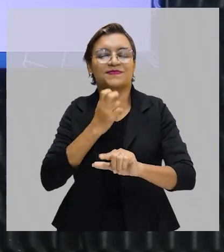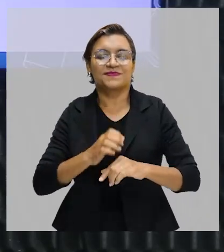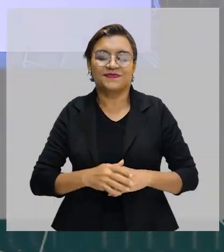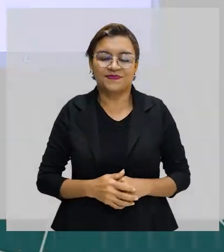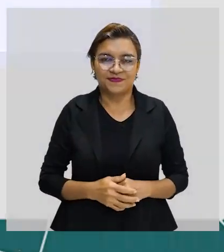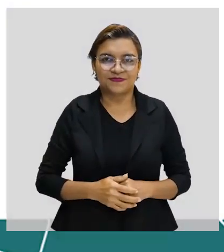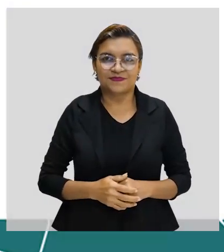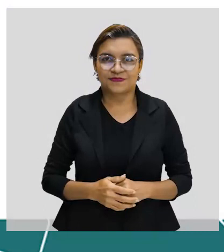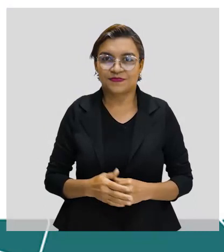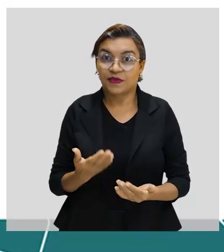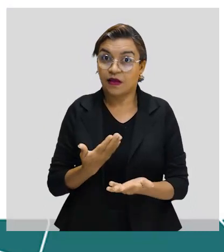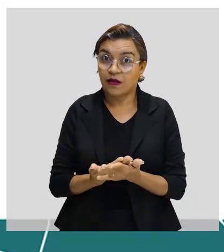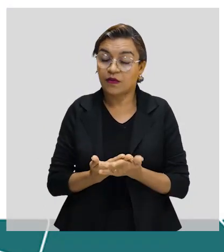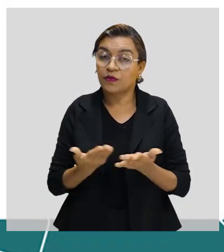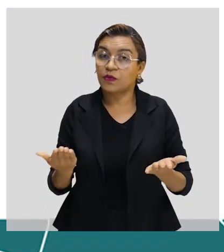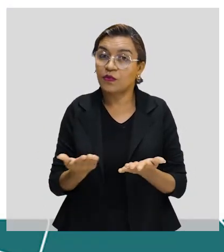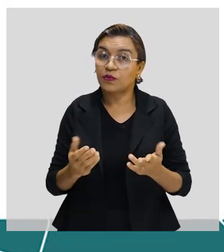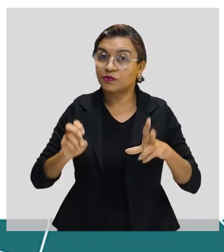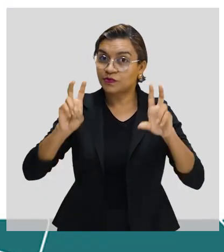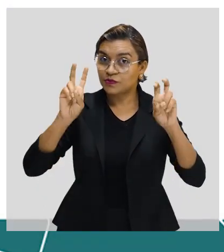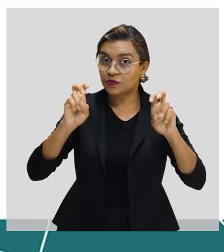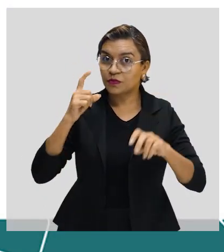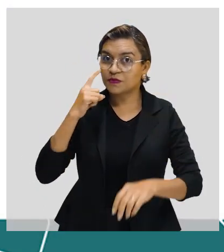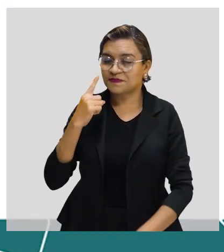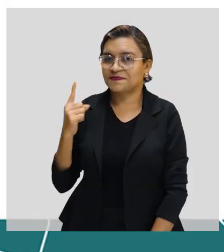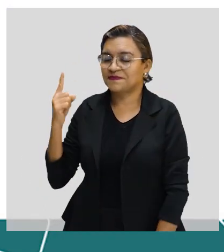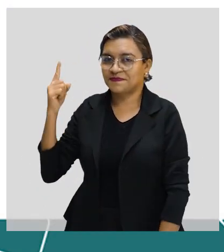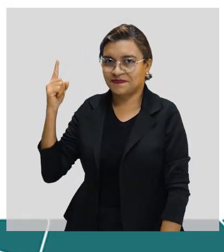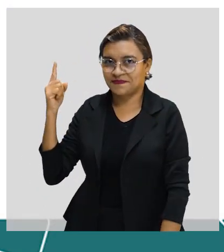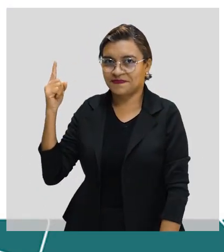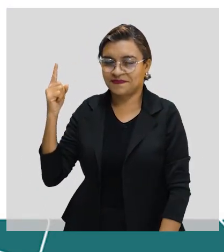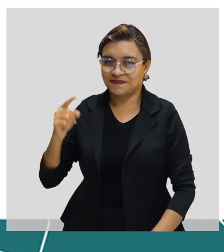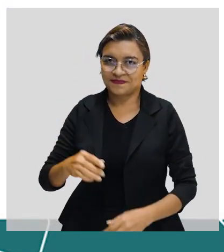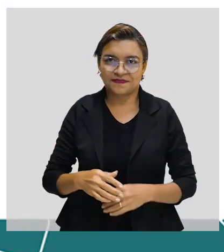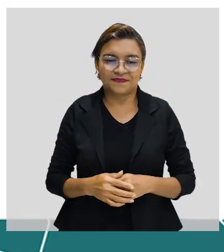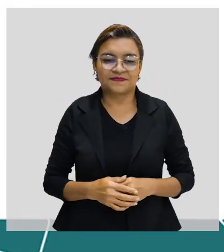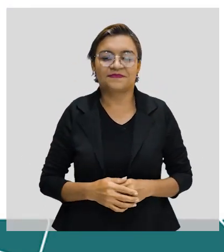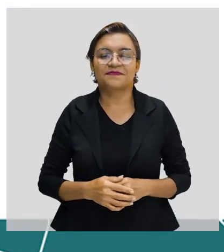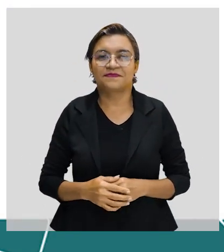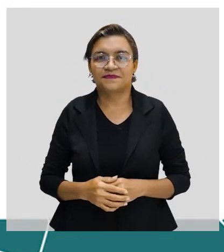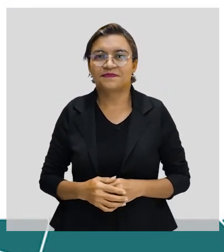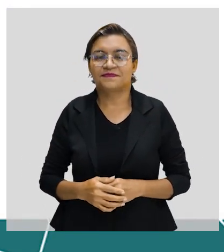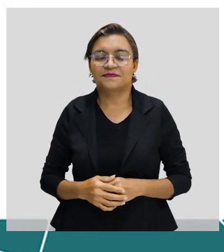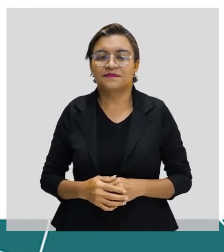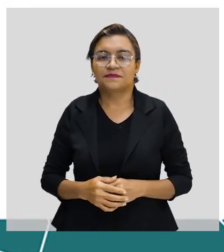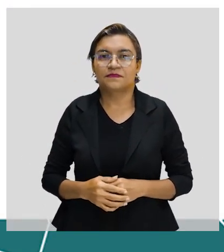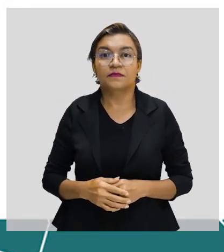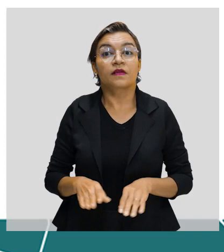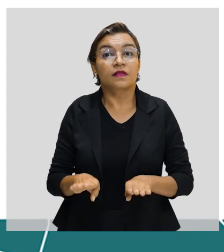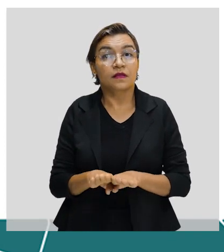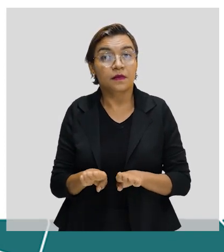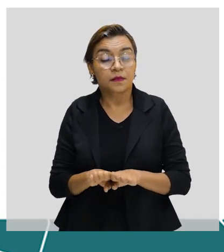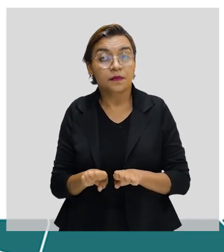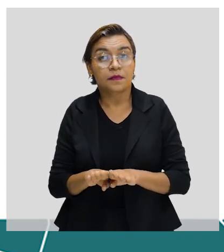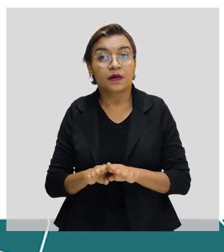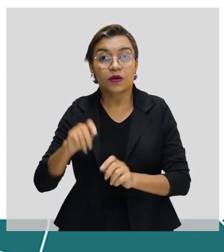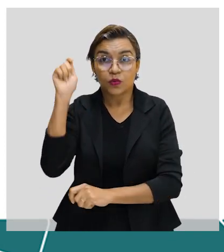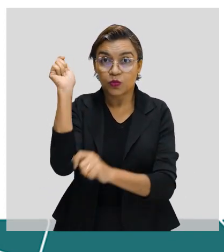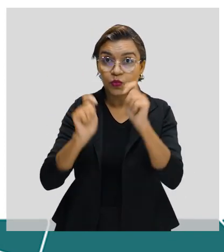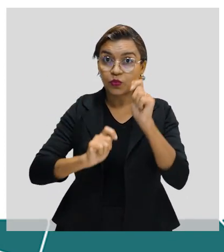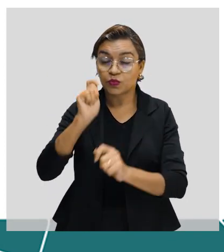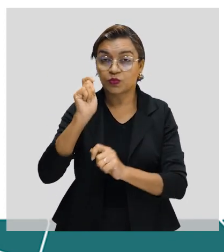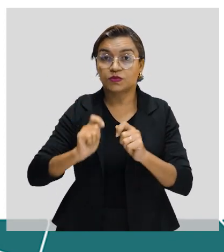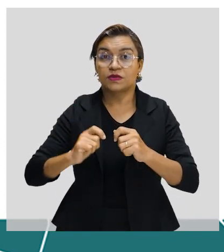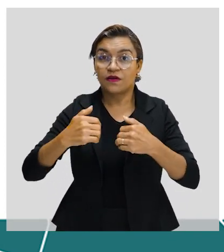hoje nós vamos falar sobre massa crítica, né? Tem muita coisa aí sobre massa crítica que a gente vai falar, né, na aula de hoje. E também vamos falar sobre as usinas de